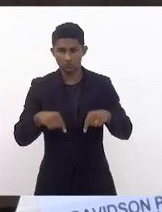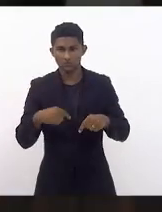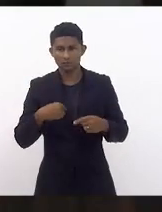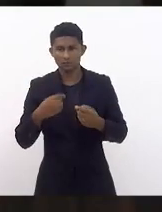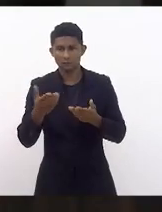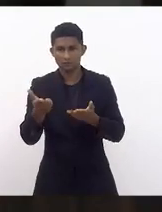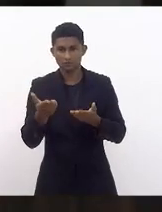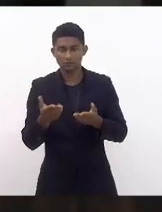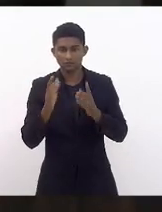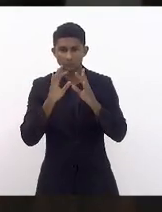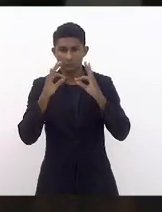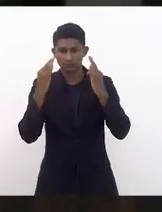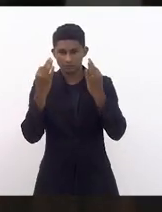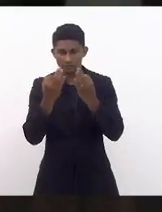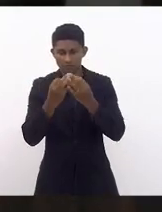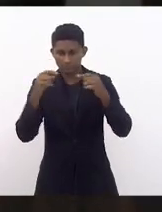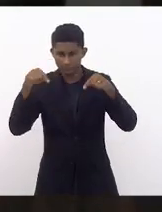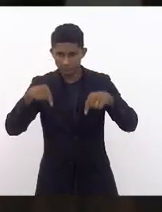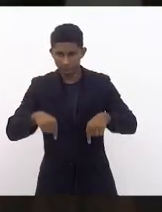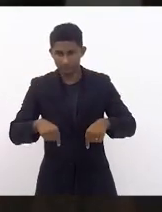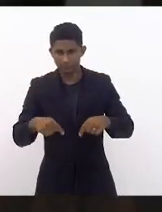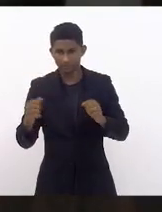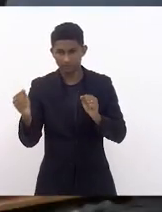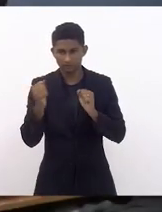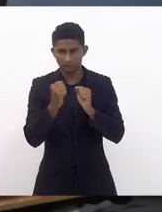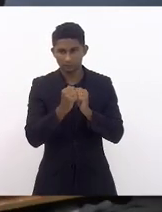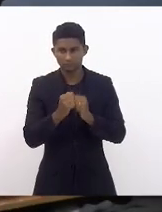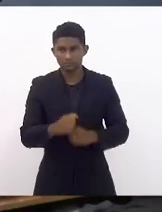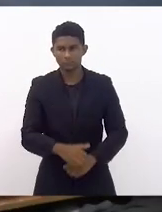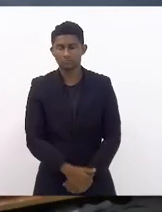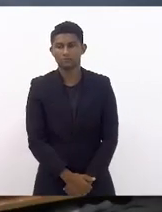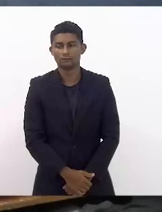a família aqui.